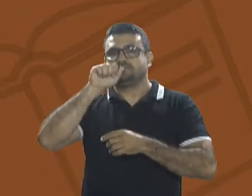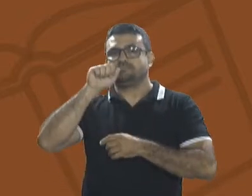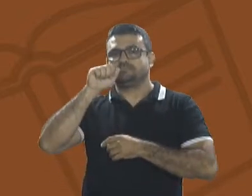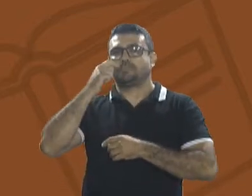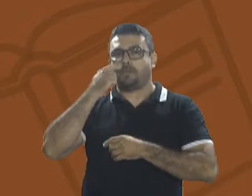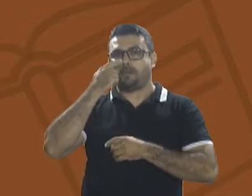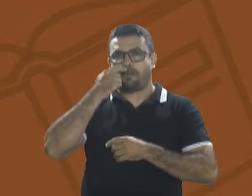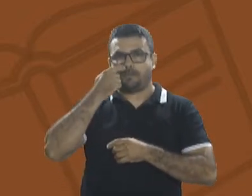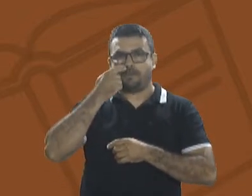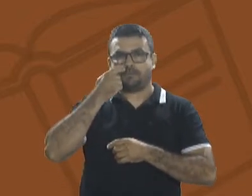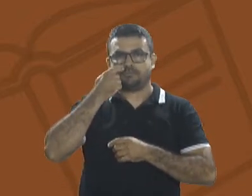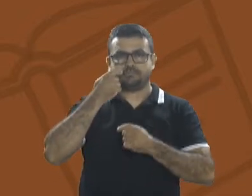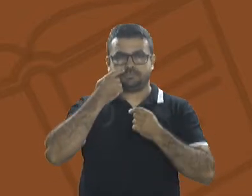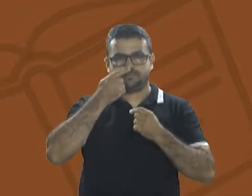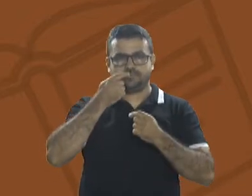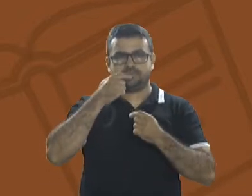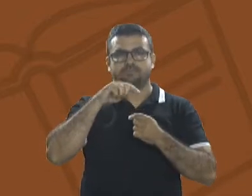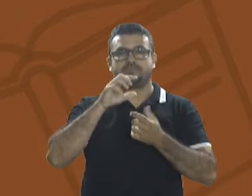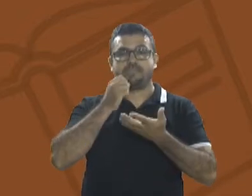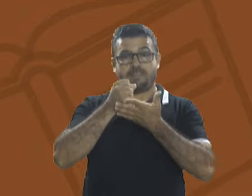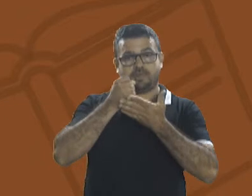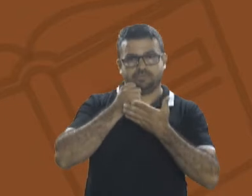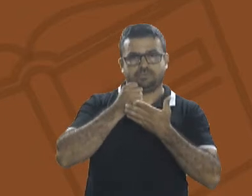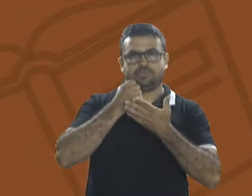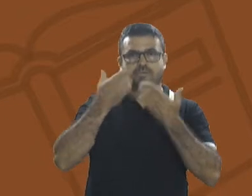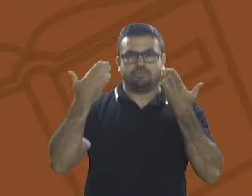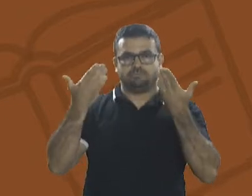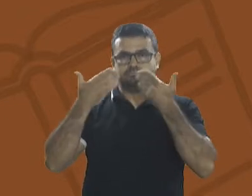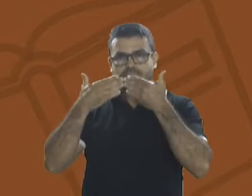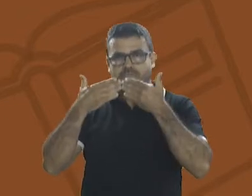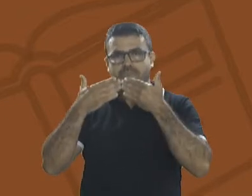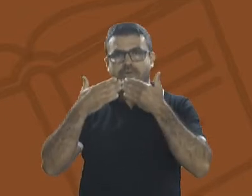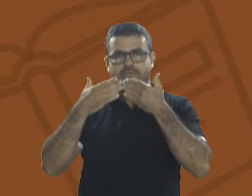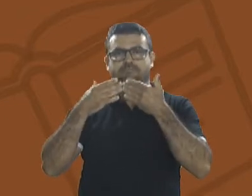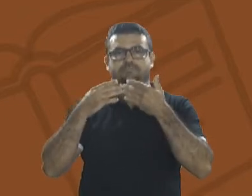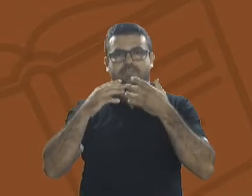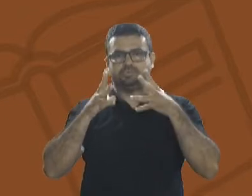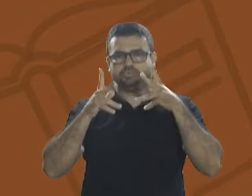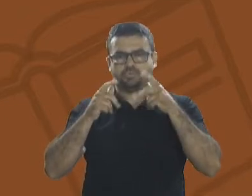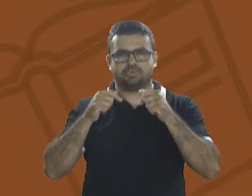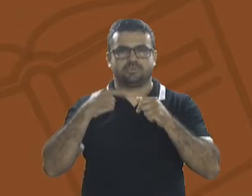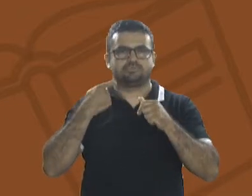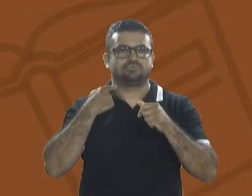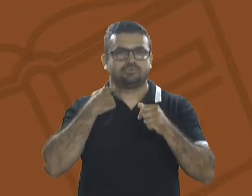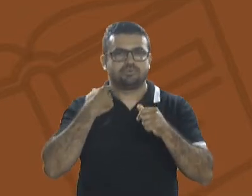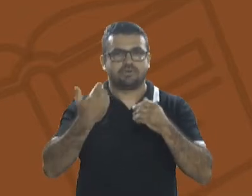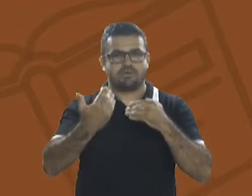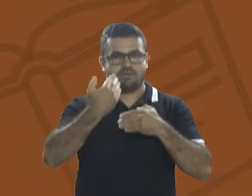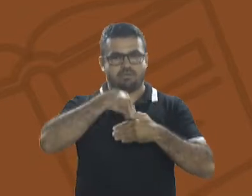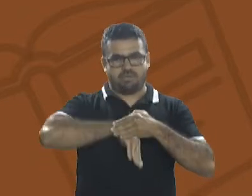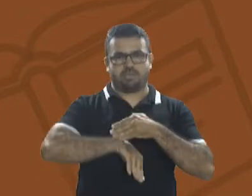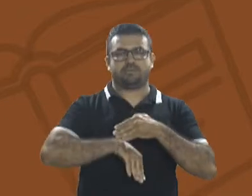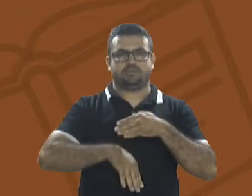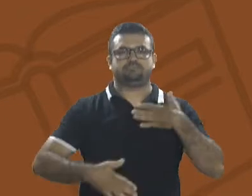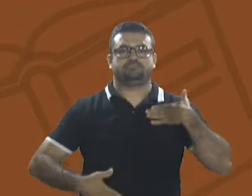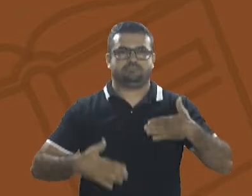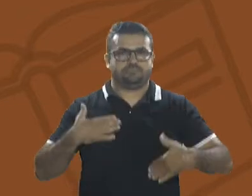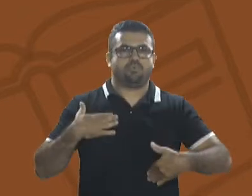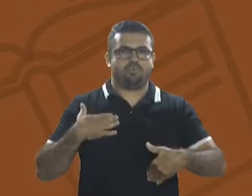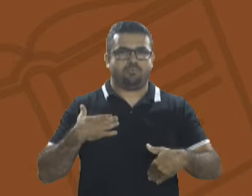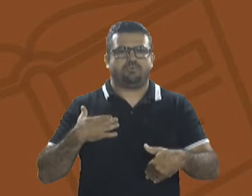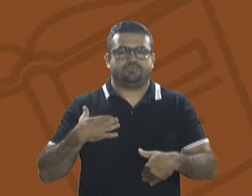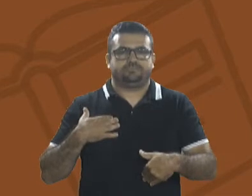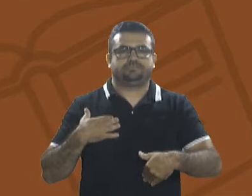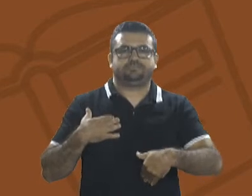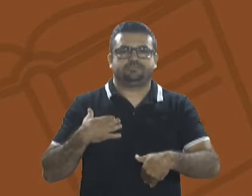que filtra esse oxigênio, junto com o muco, vai capturar toda essa sujeira ou todas essas substâncias que